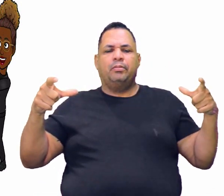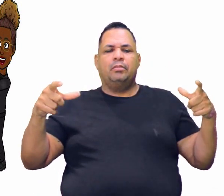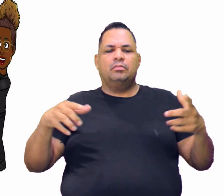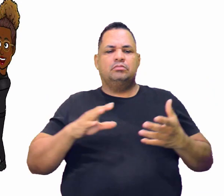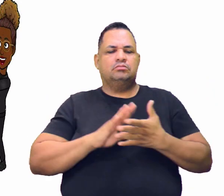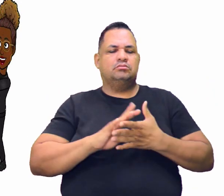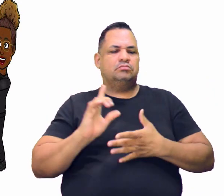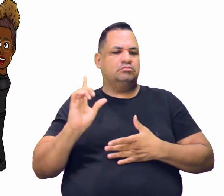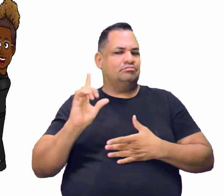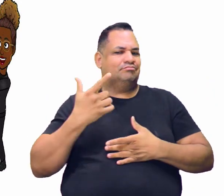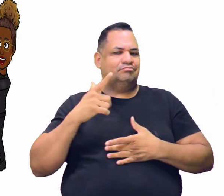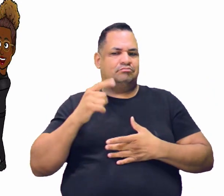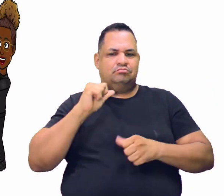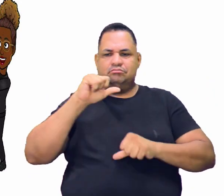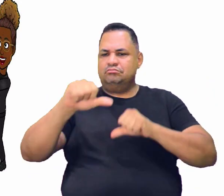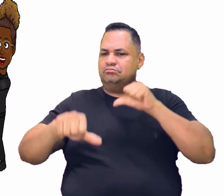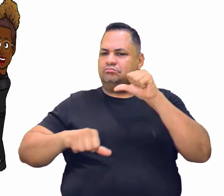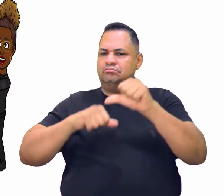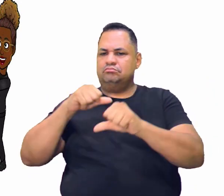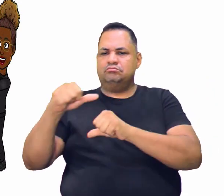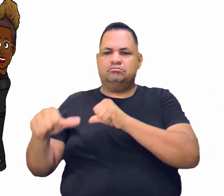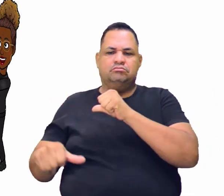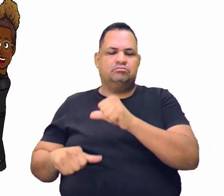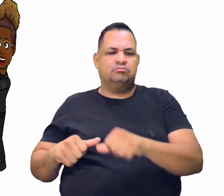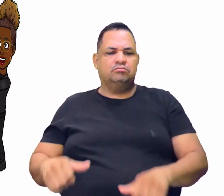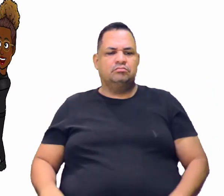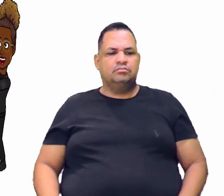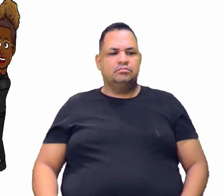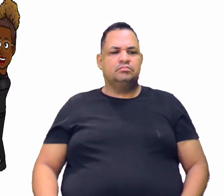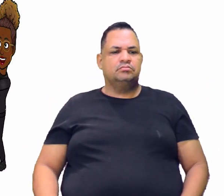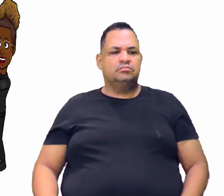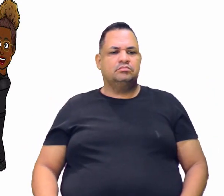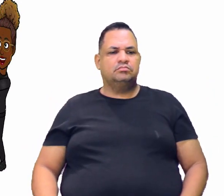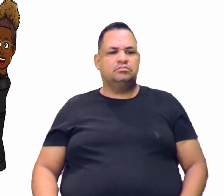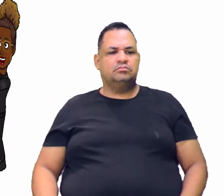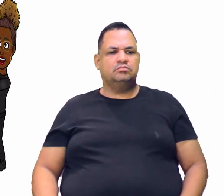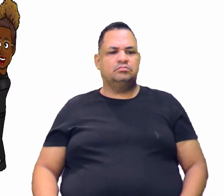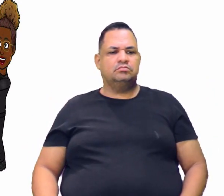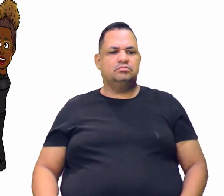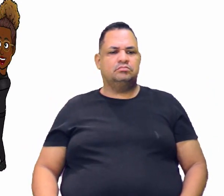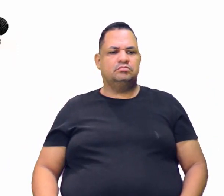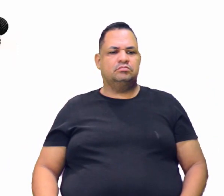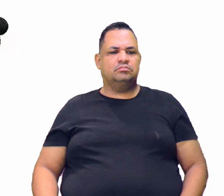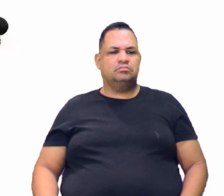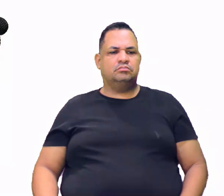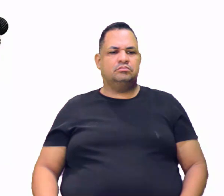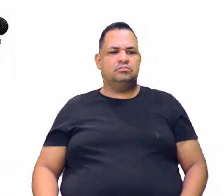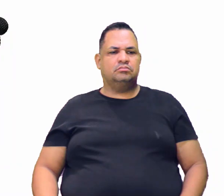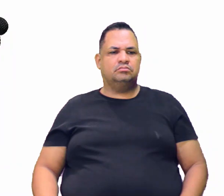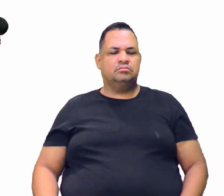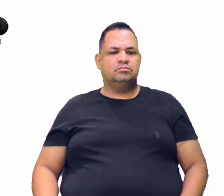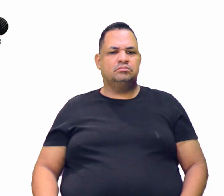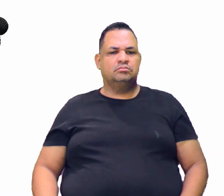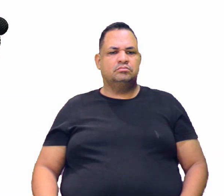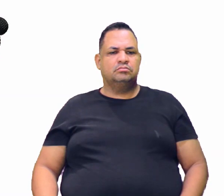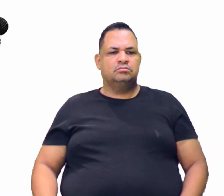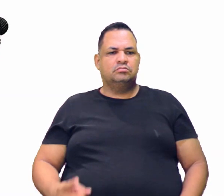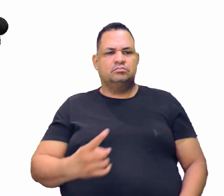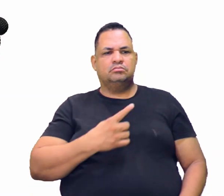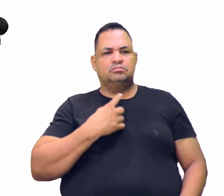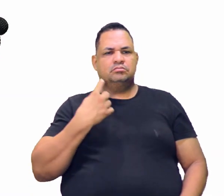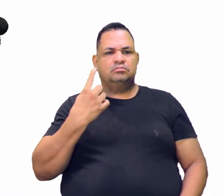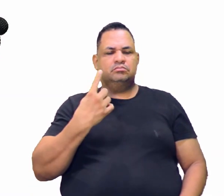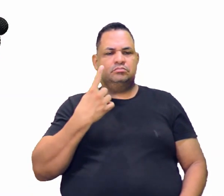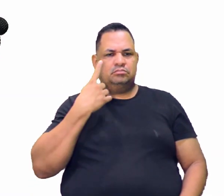invariável. Certinho? Não muda. Beleza? Então vamos lá. Nós temos aqui